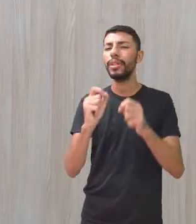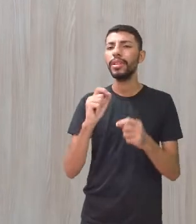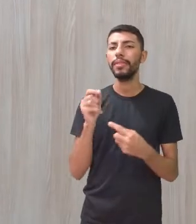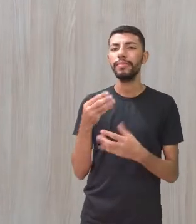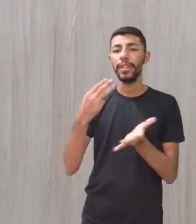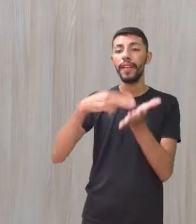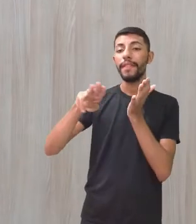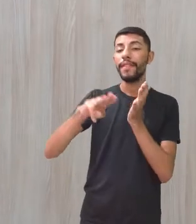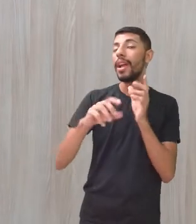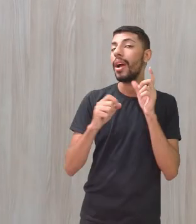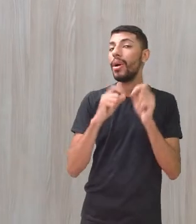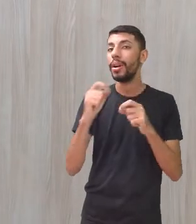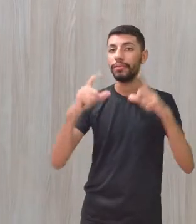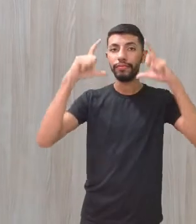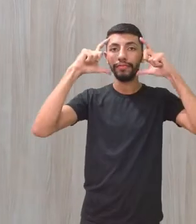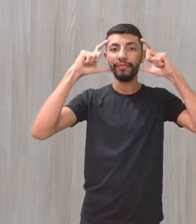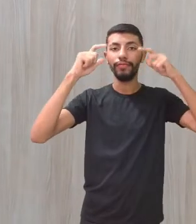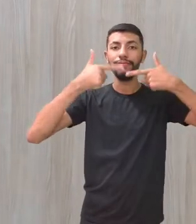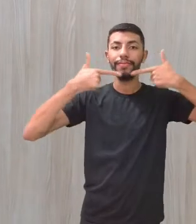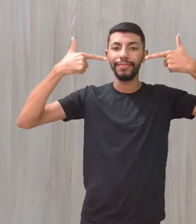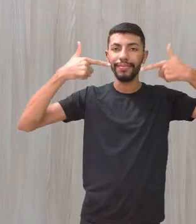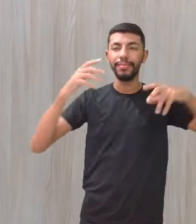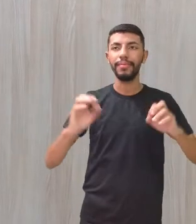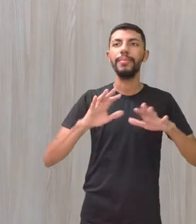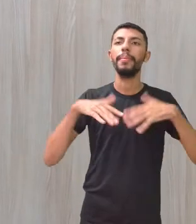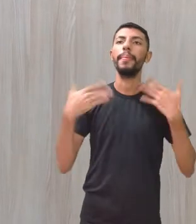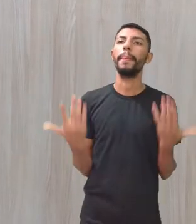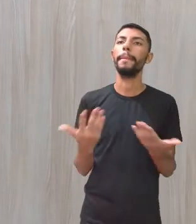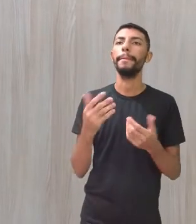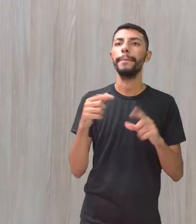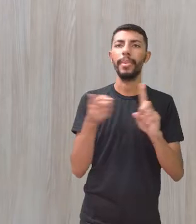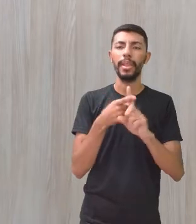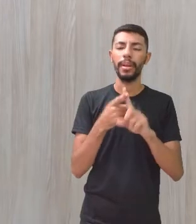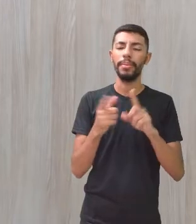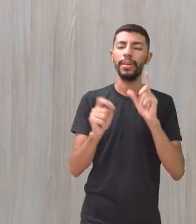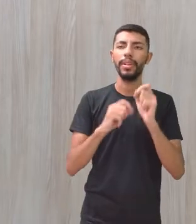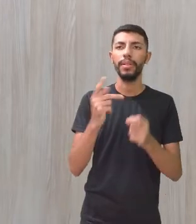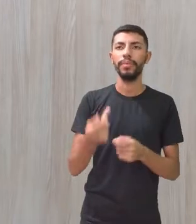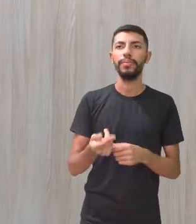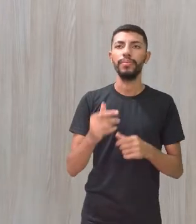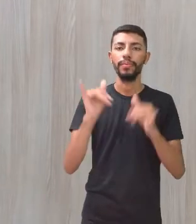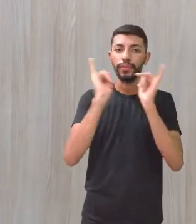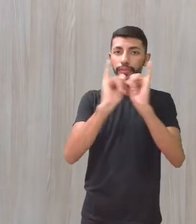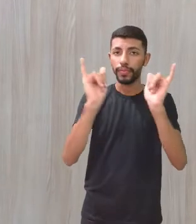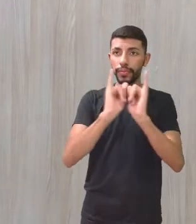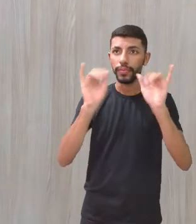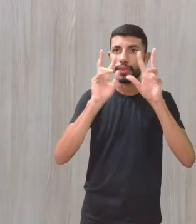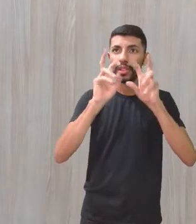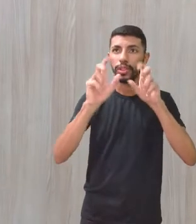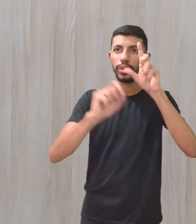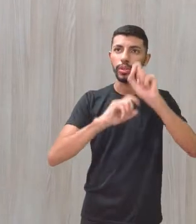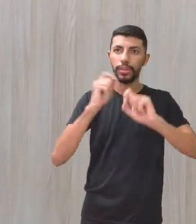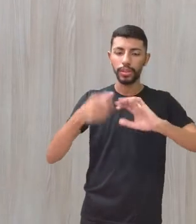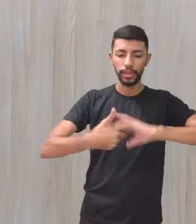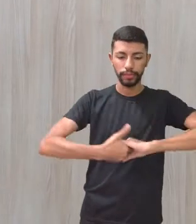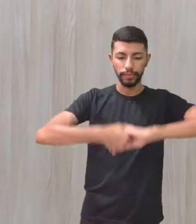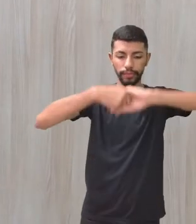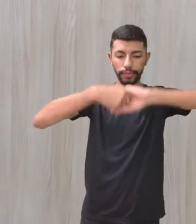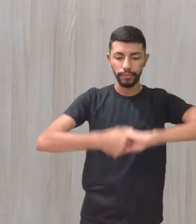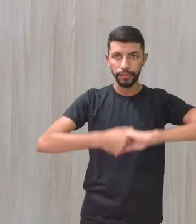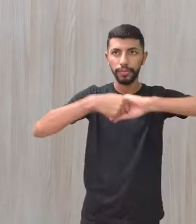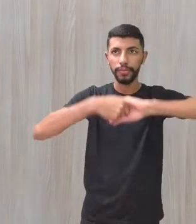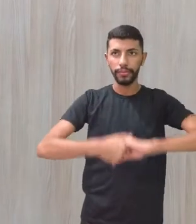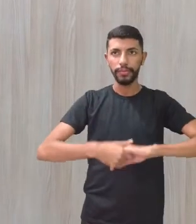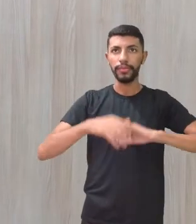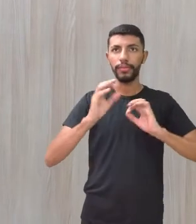a dica aí. Uma fala informativa sobre os apertos de mão, assim, ele não está mandando, não é